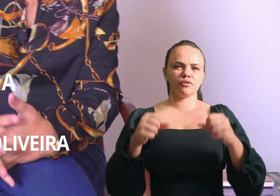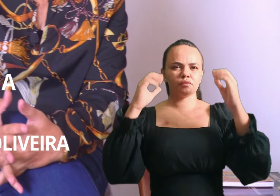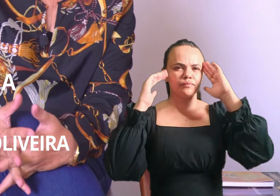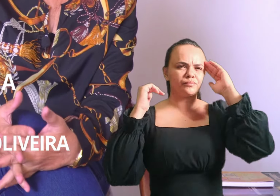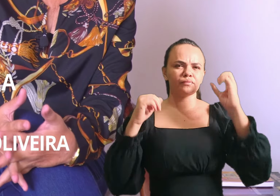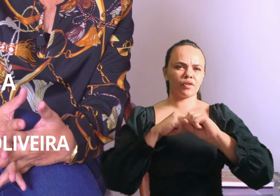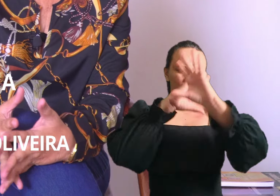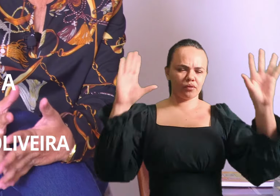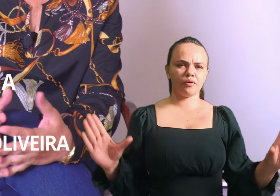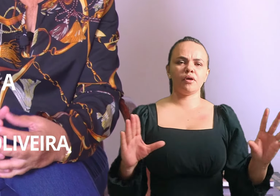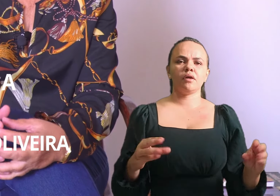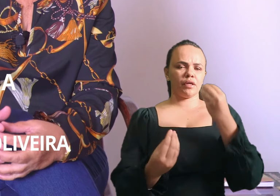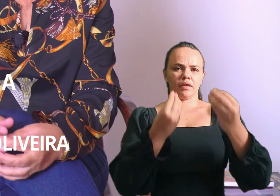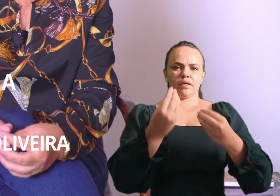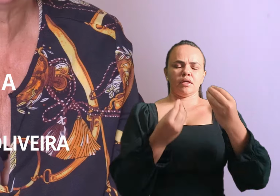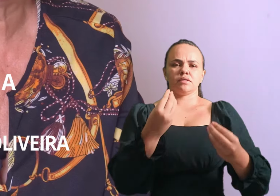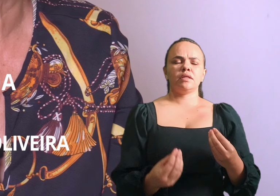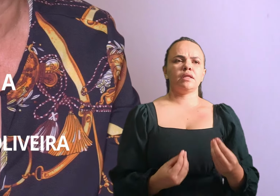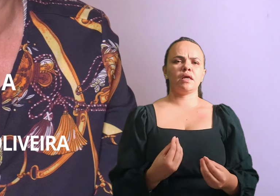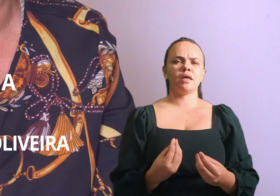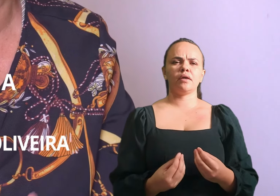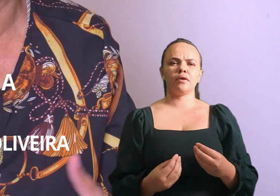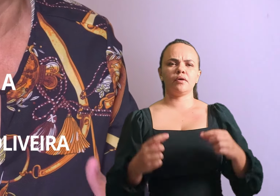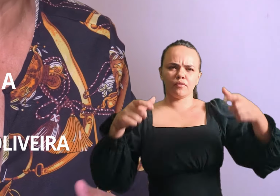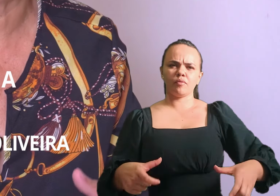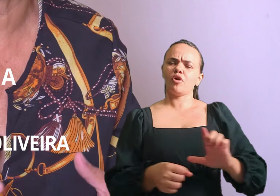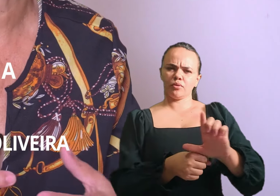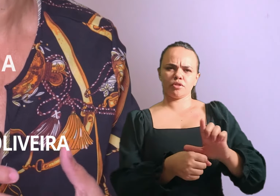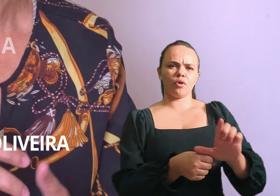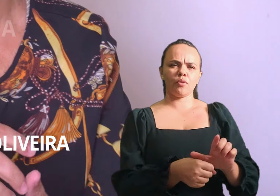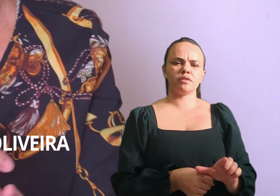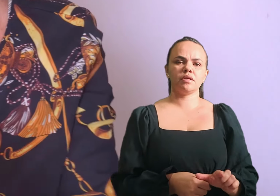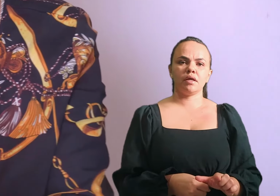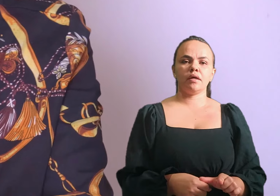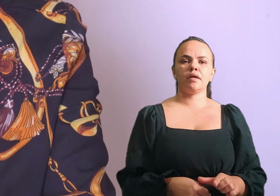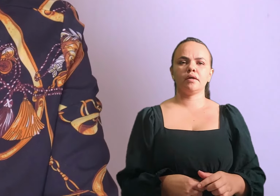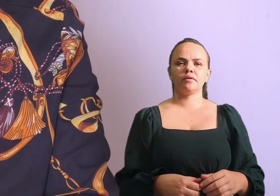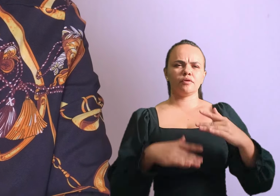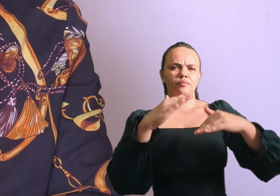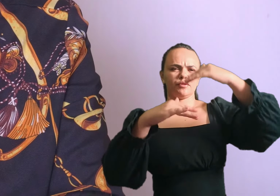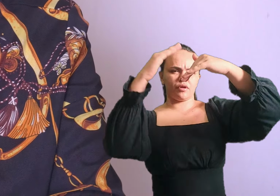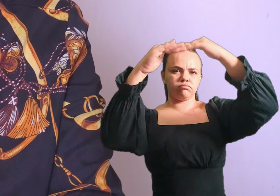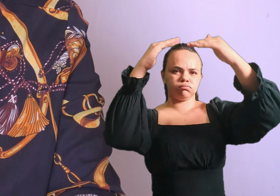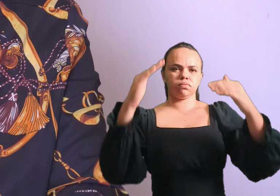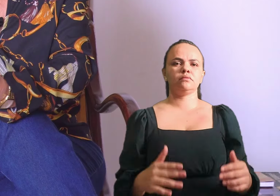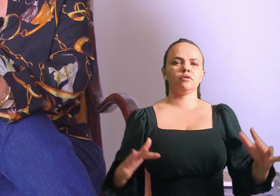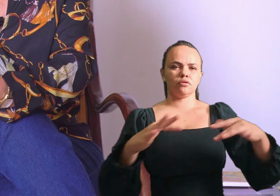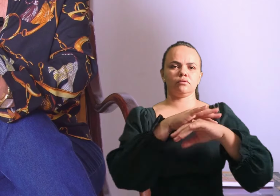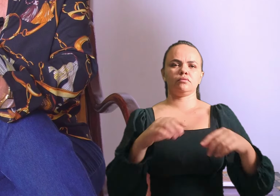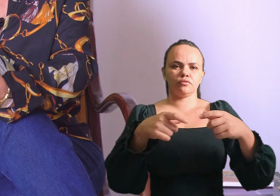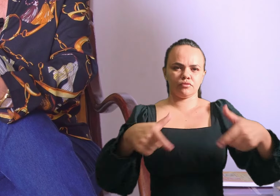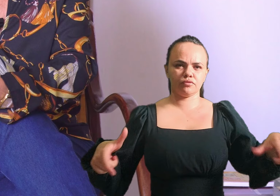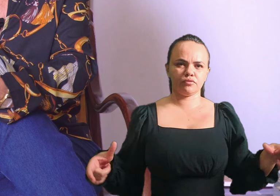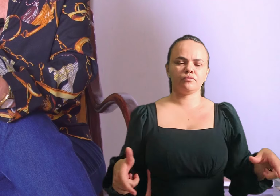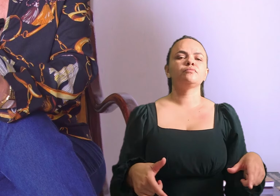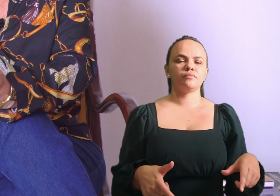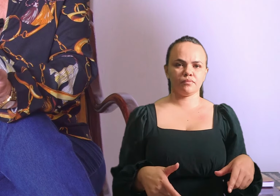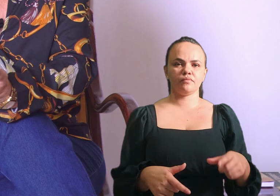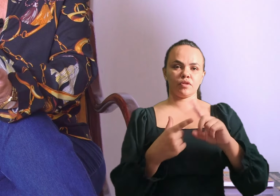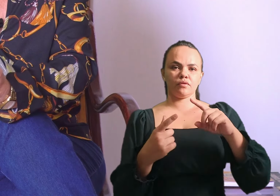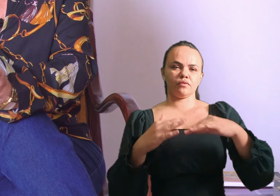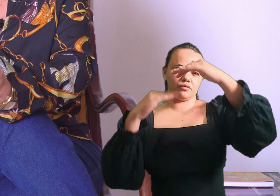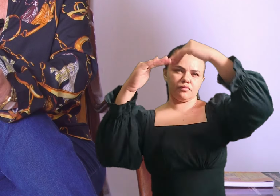entender como que luí Gomes se formou como que se deu o povoamento e e o